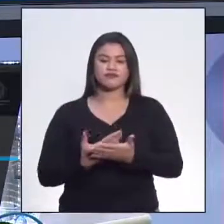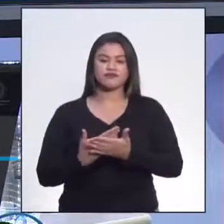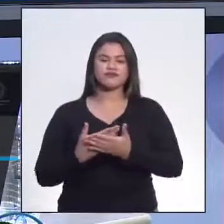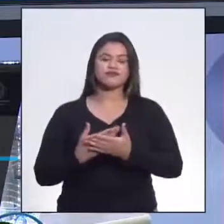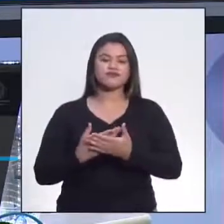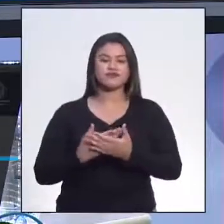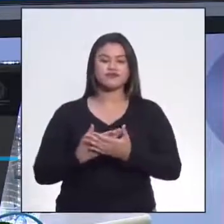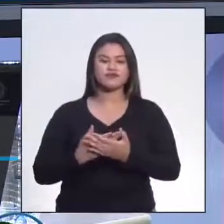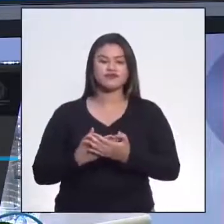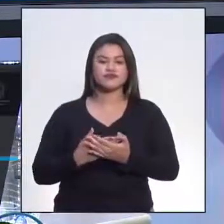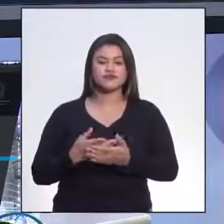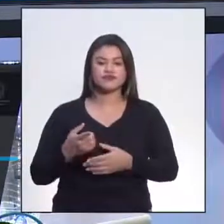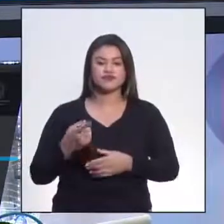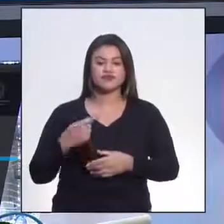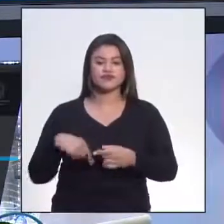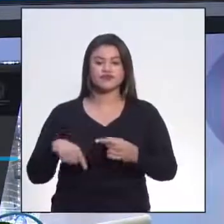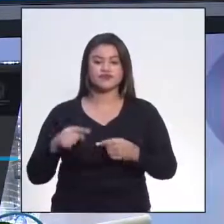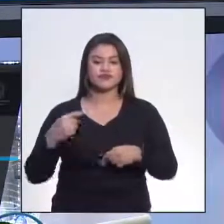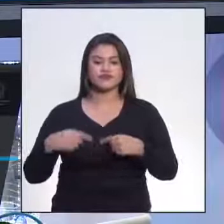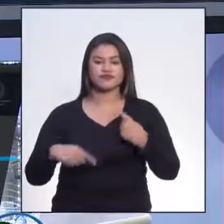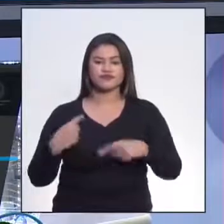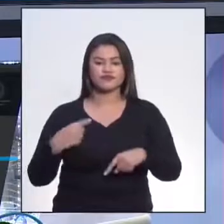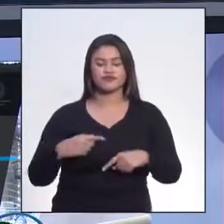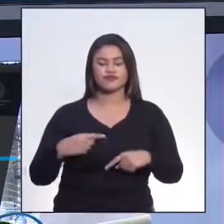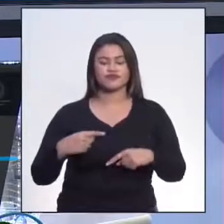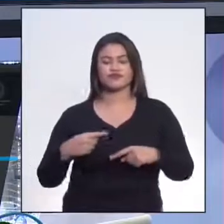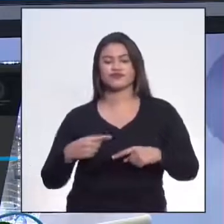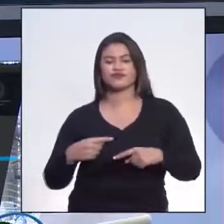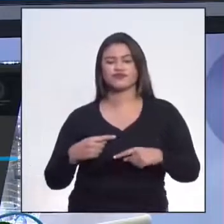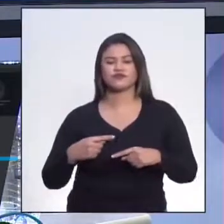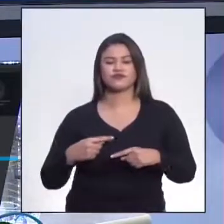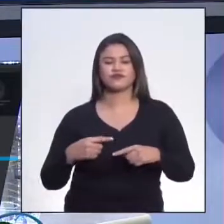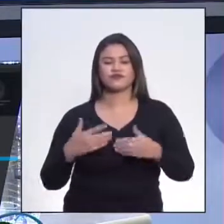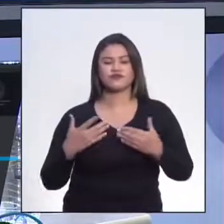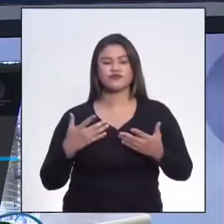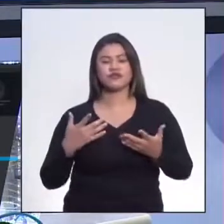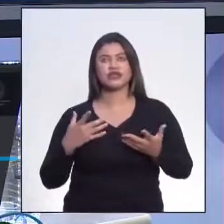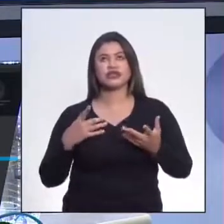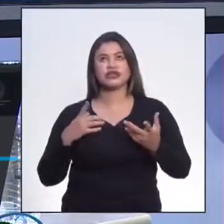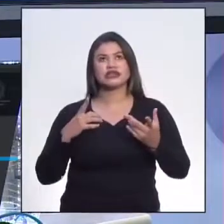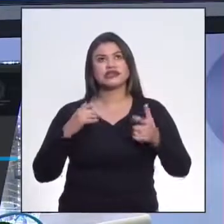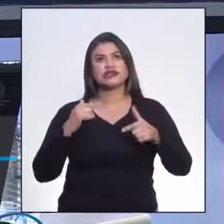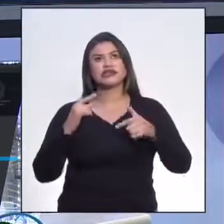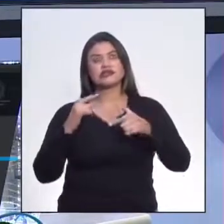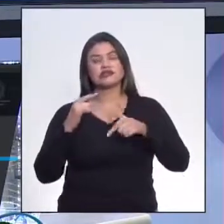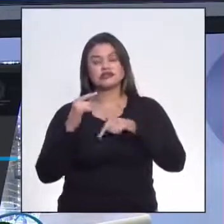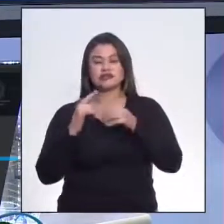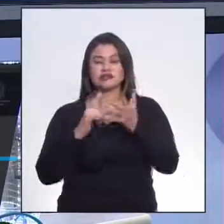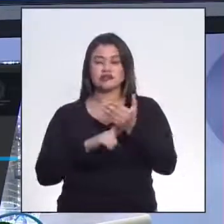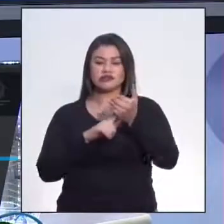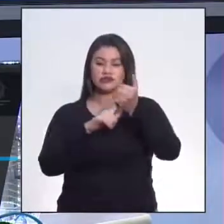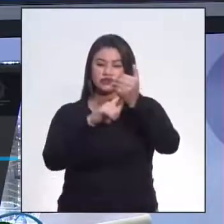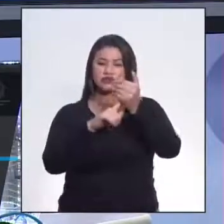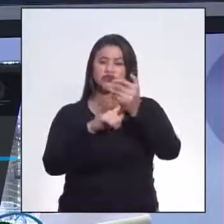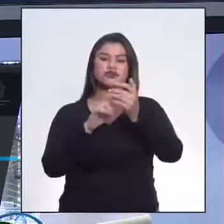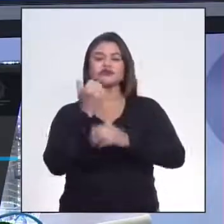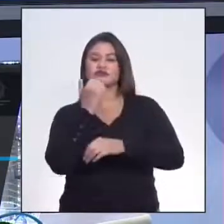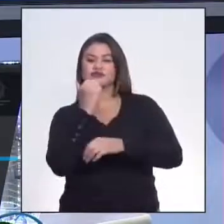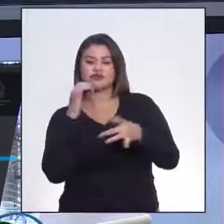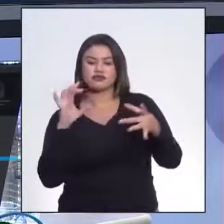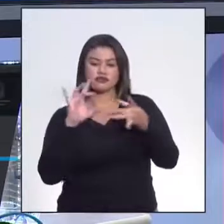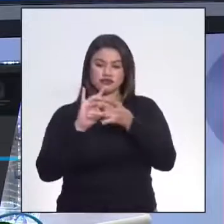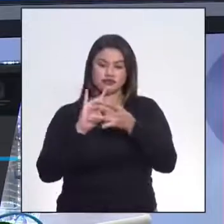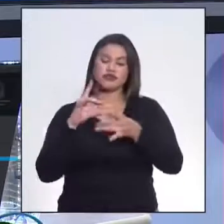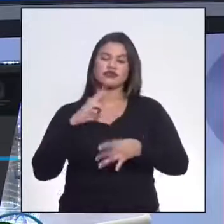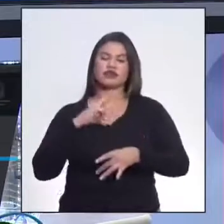essa questão ao longo da aula, e existe alguma ligação entre conhecimento científico e o tecnológico? Comente sua resposta, né? Então, a maioria dos